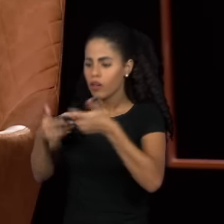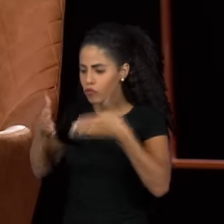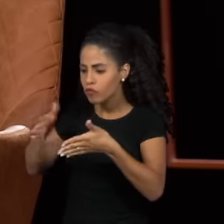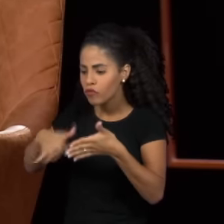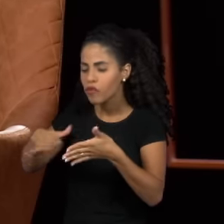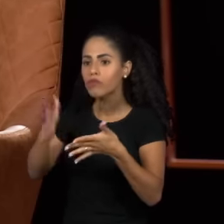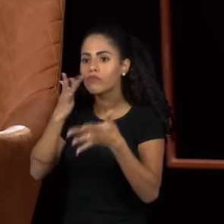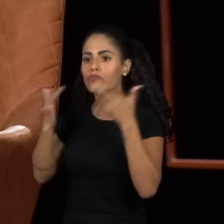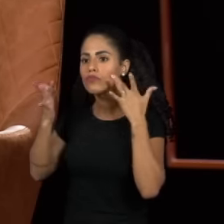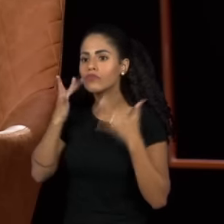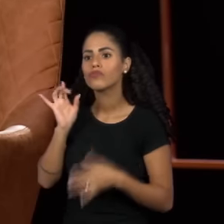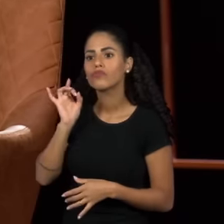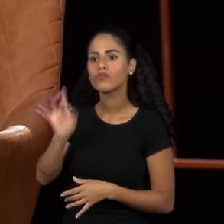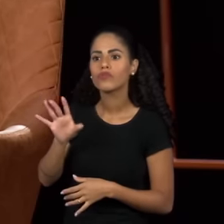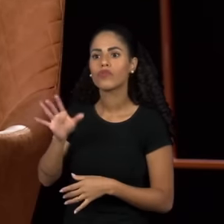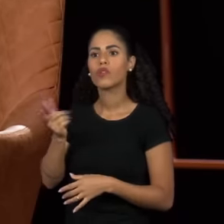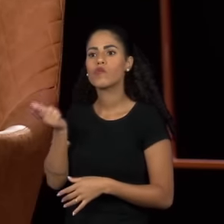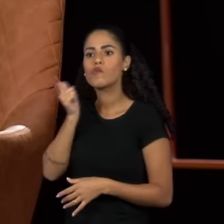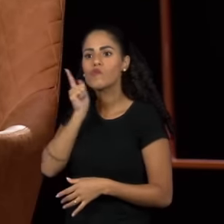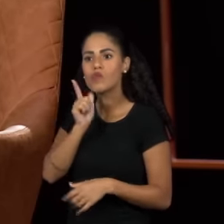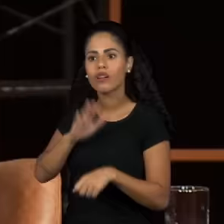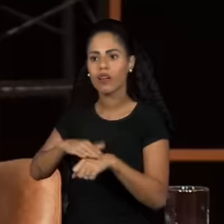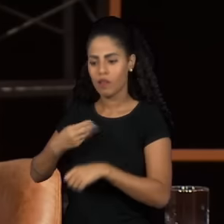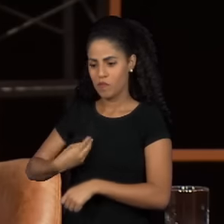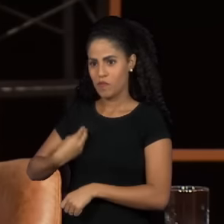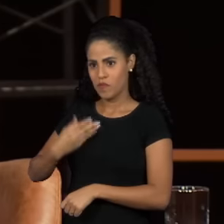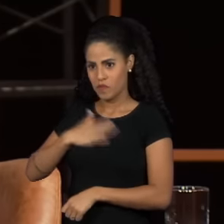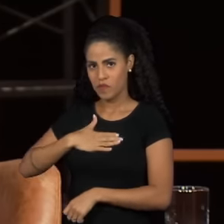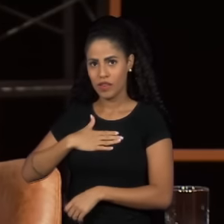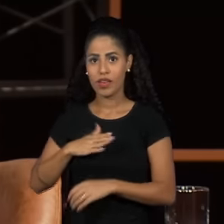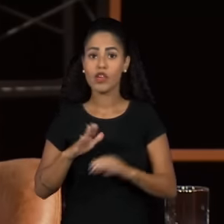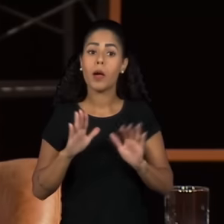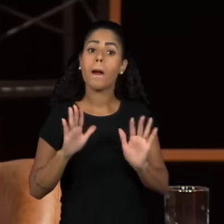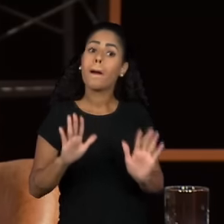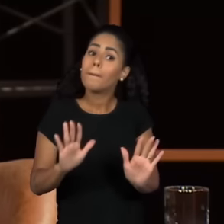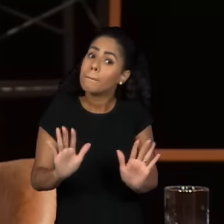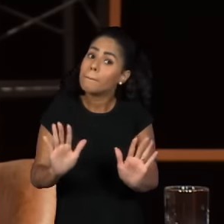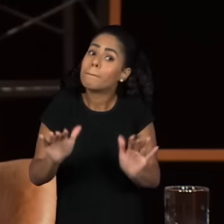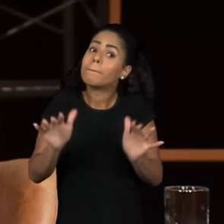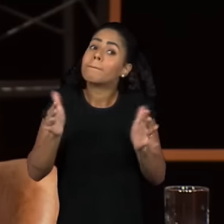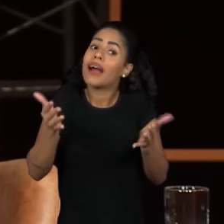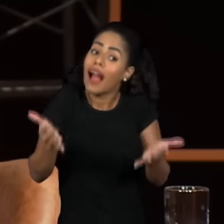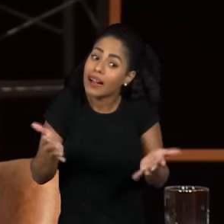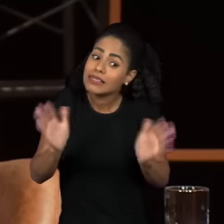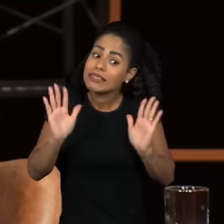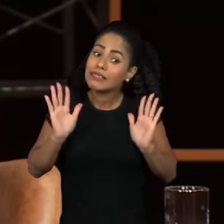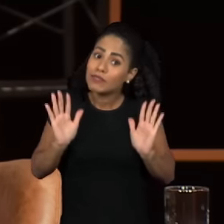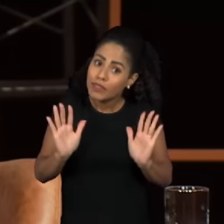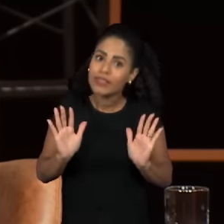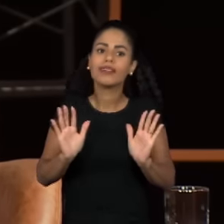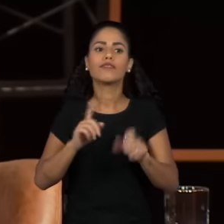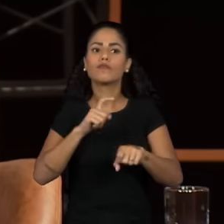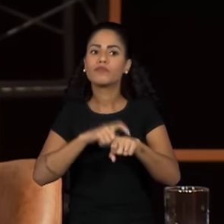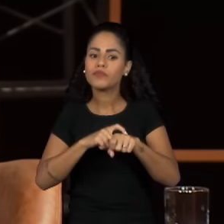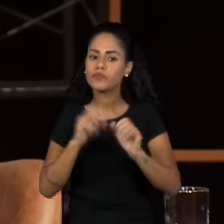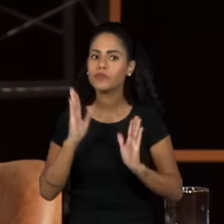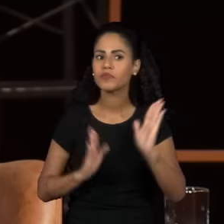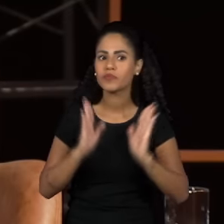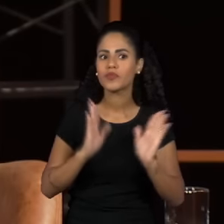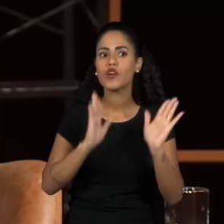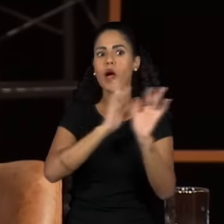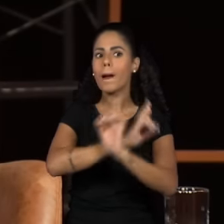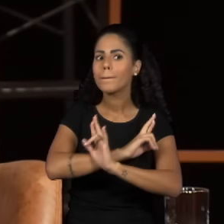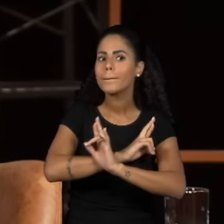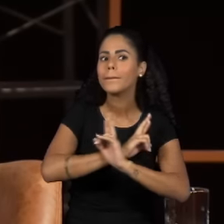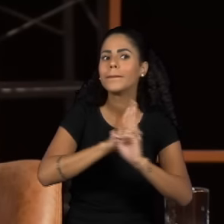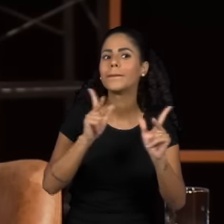sabia fazer, era da onde eu estava. Mas, tem sempre um mas, num certo momento a televisão foi lá e te